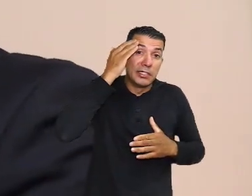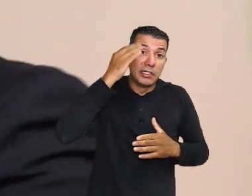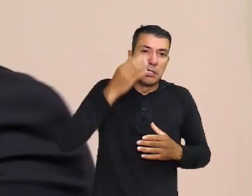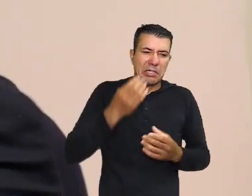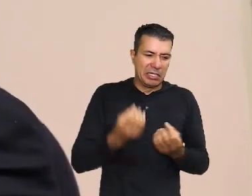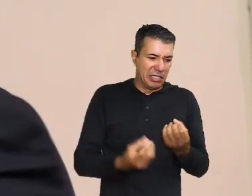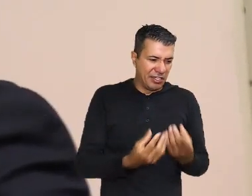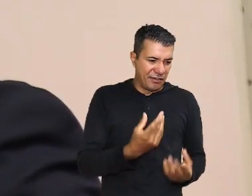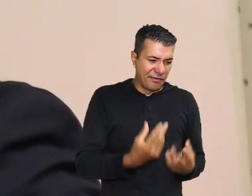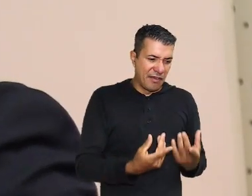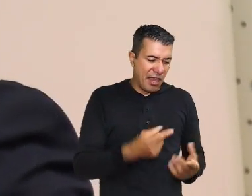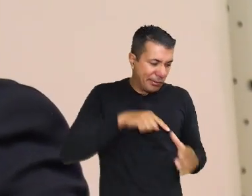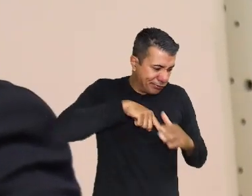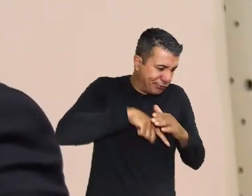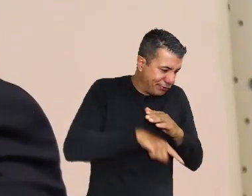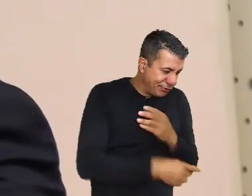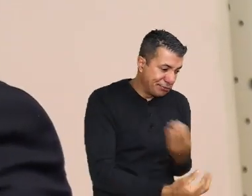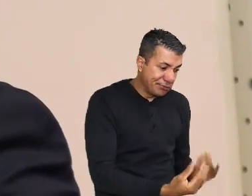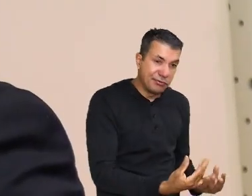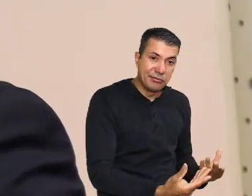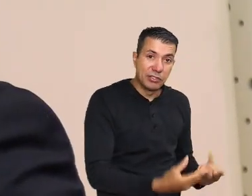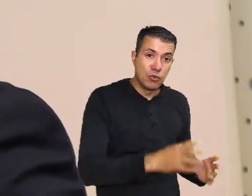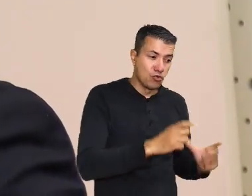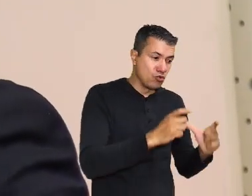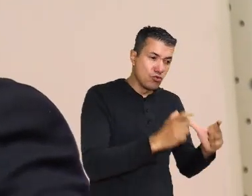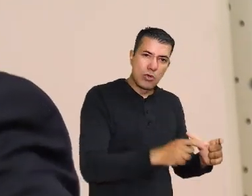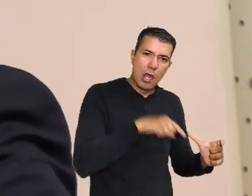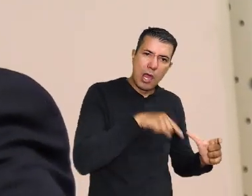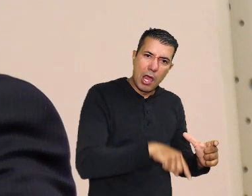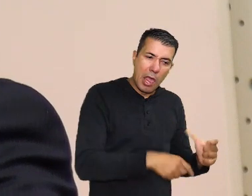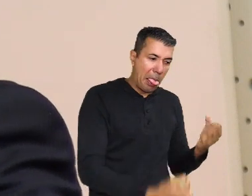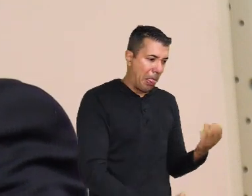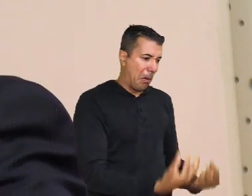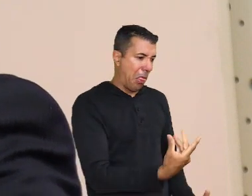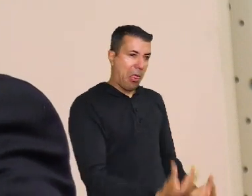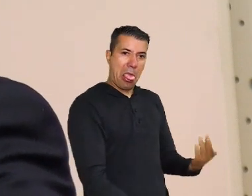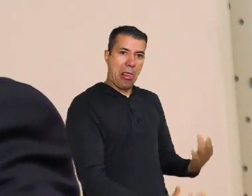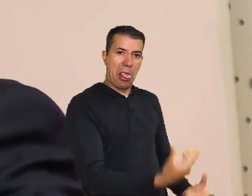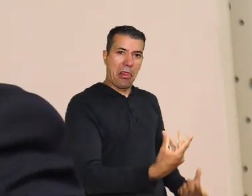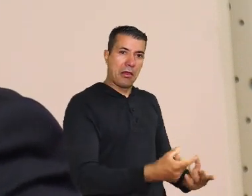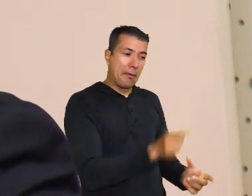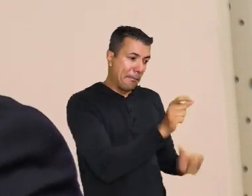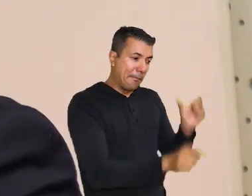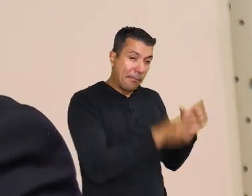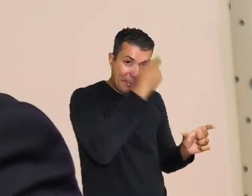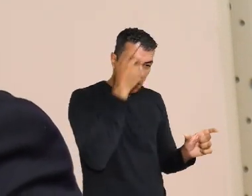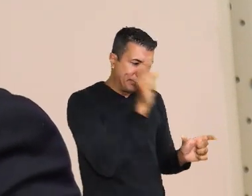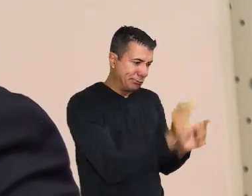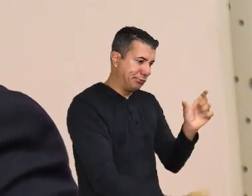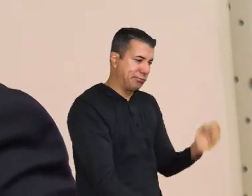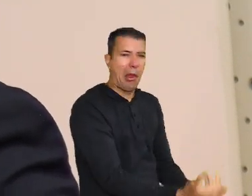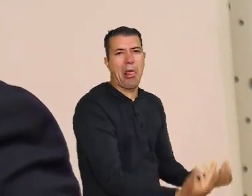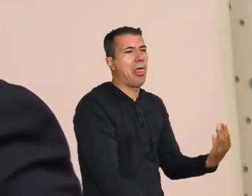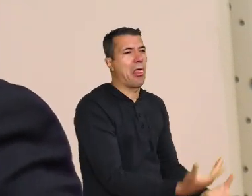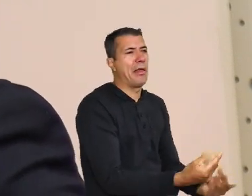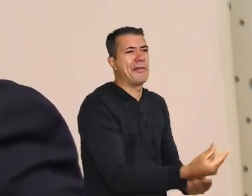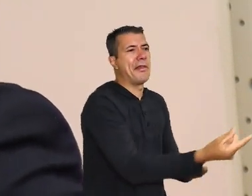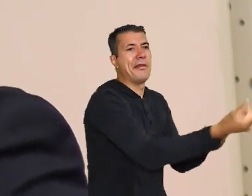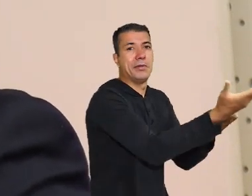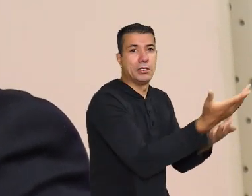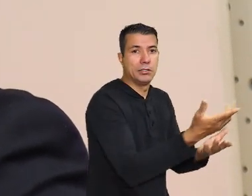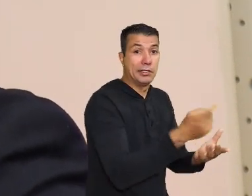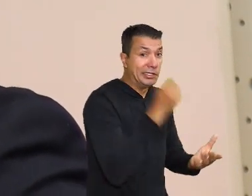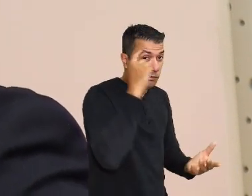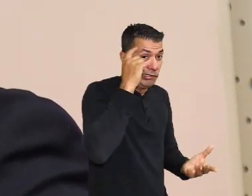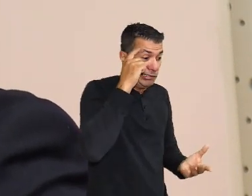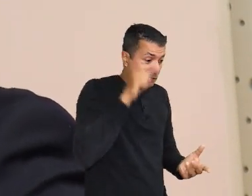como o pastor bem disse, um lugar que a pessoa vai ficar queimando em tormentos eternos. Esta